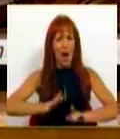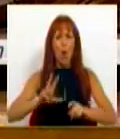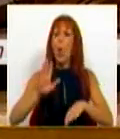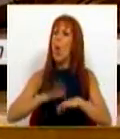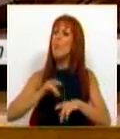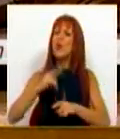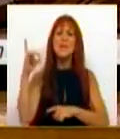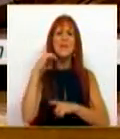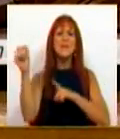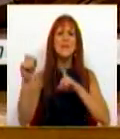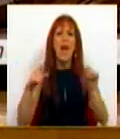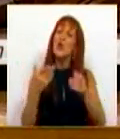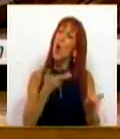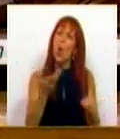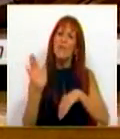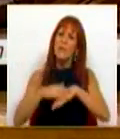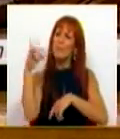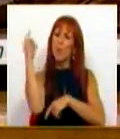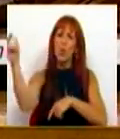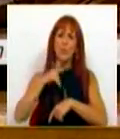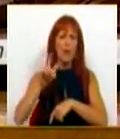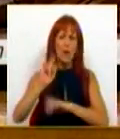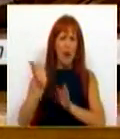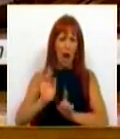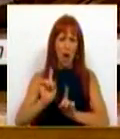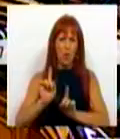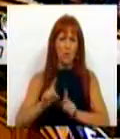porque saem ou são convidados a sair do país.